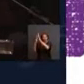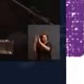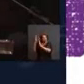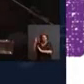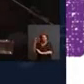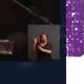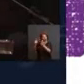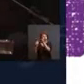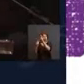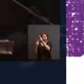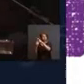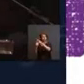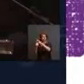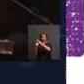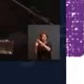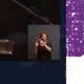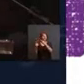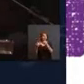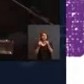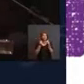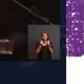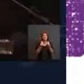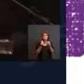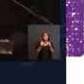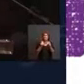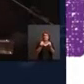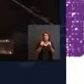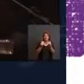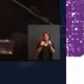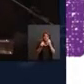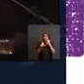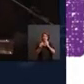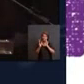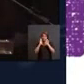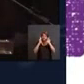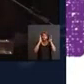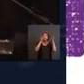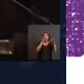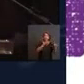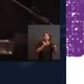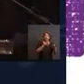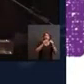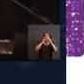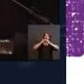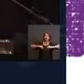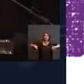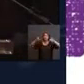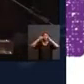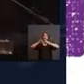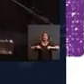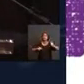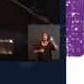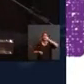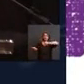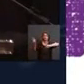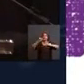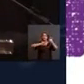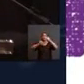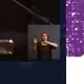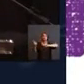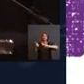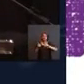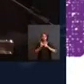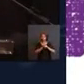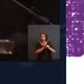nós defendemos. E aonde é que vão chegar também essas informações da avaliação? Lá